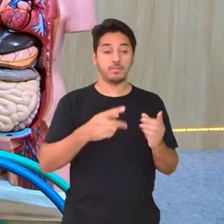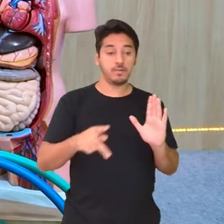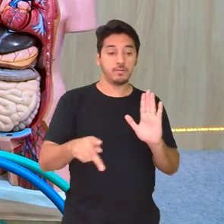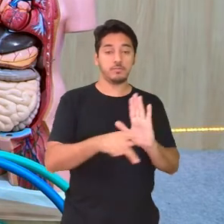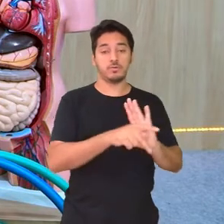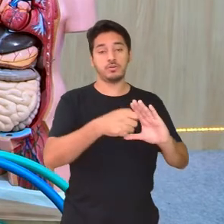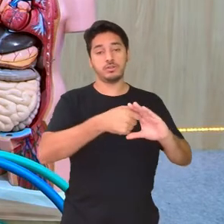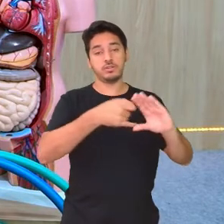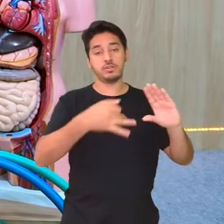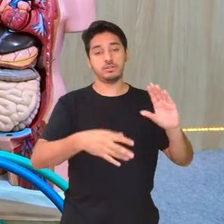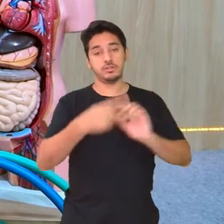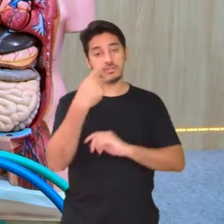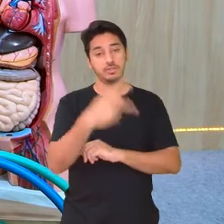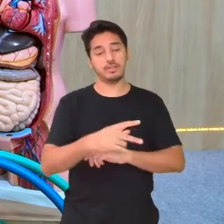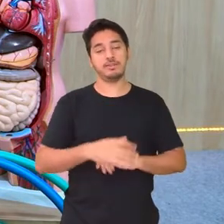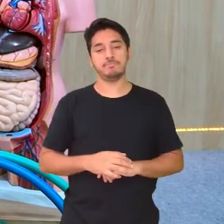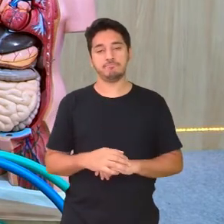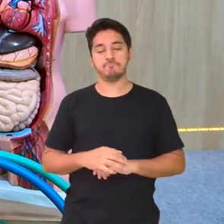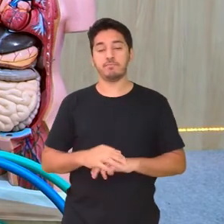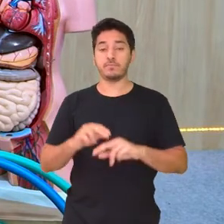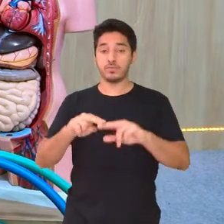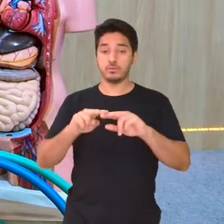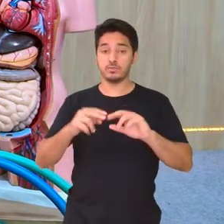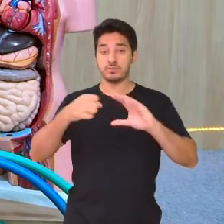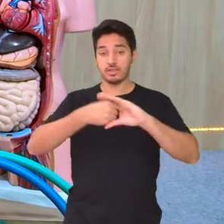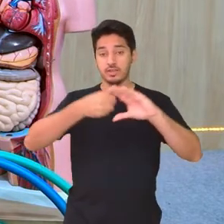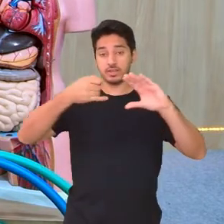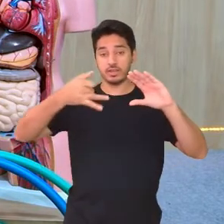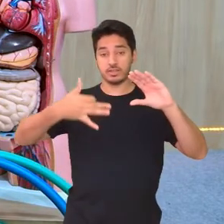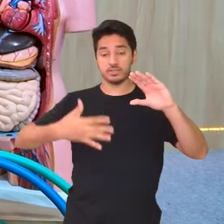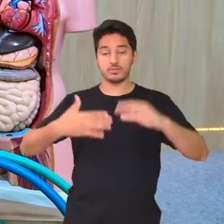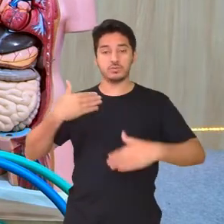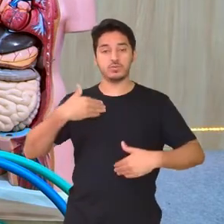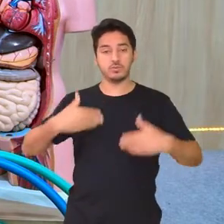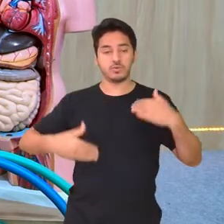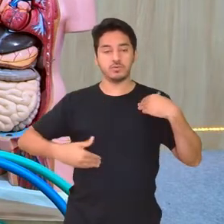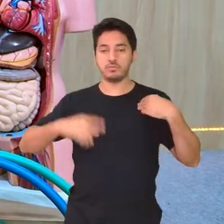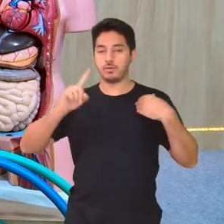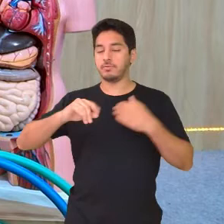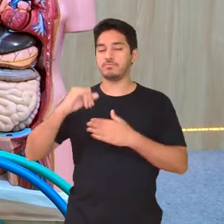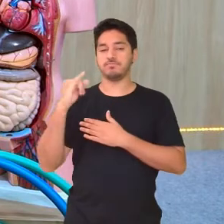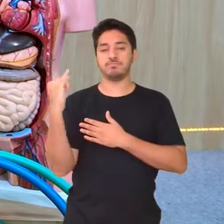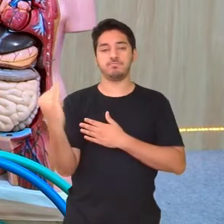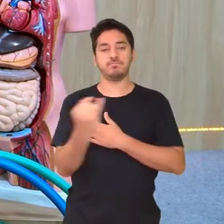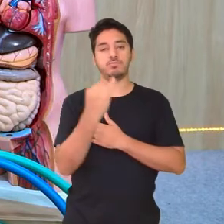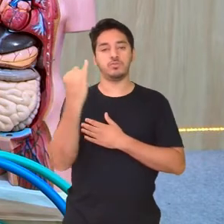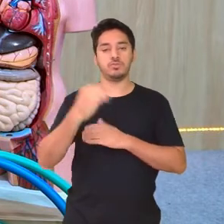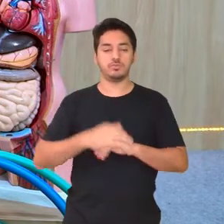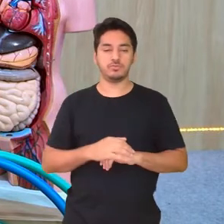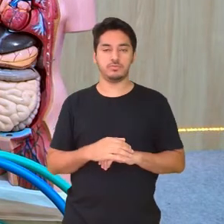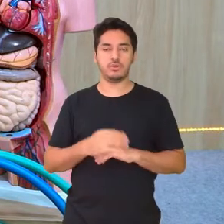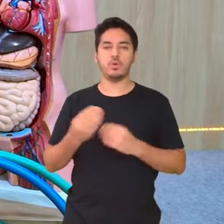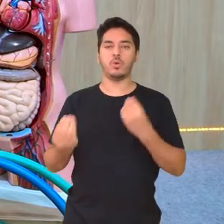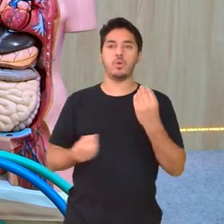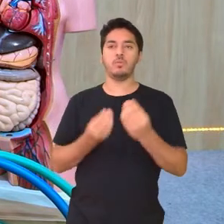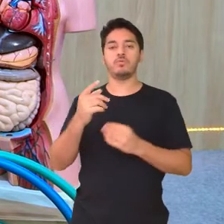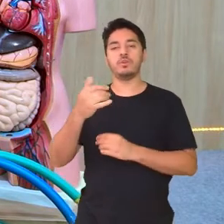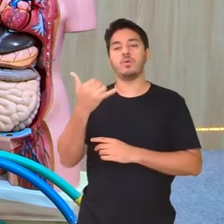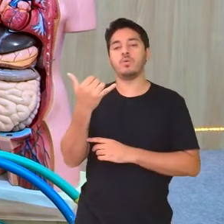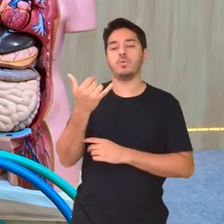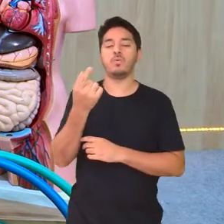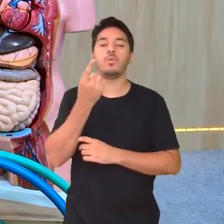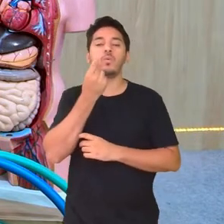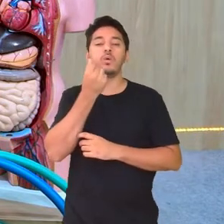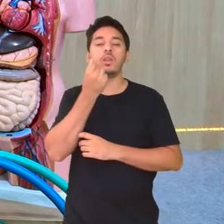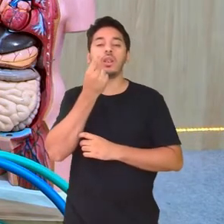desse estudante. Então, por isso que a característica física é fundamental. Como é que eu vou dar um lápis se